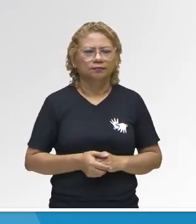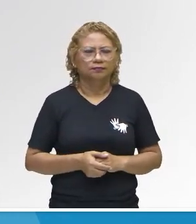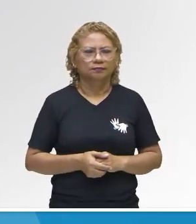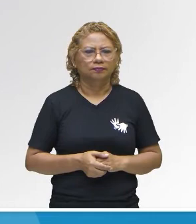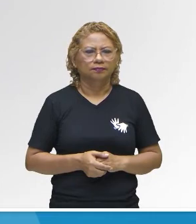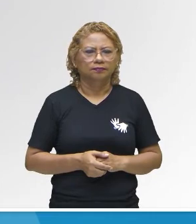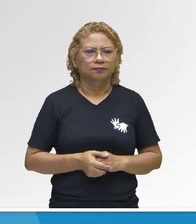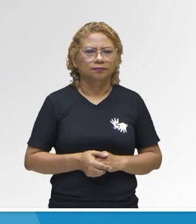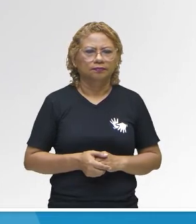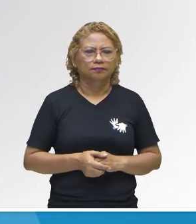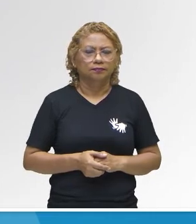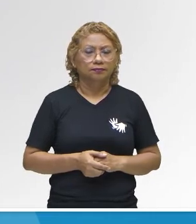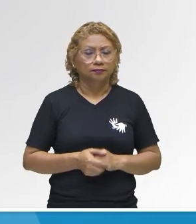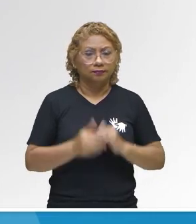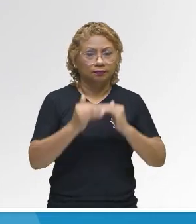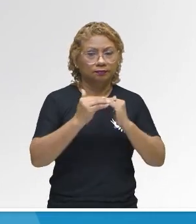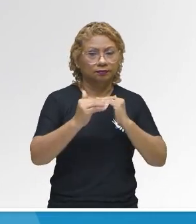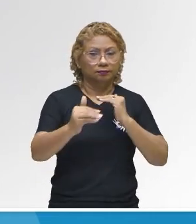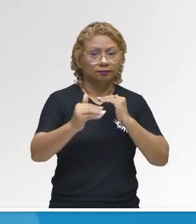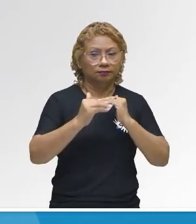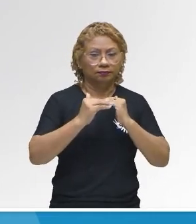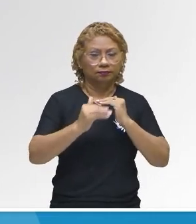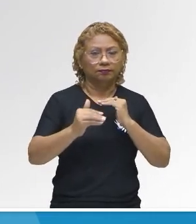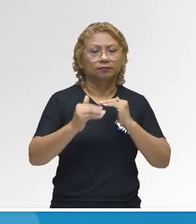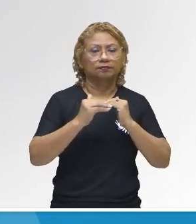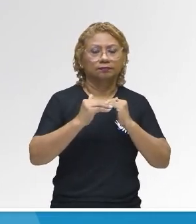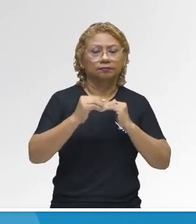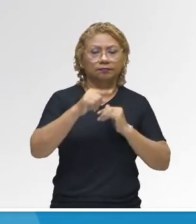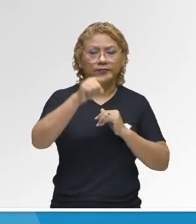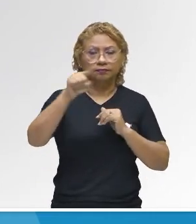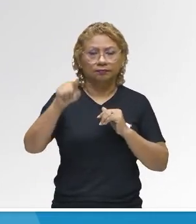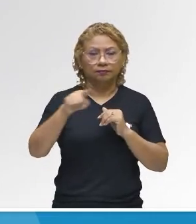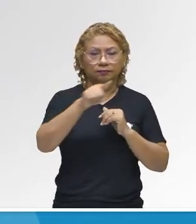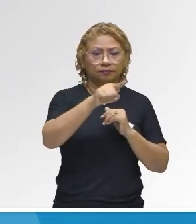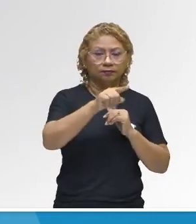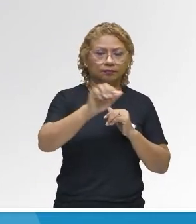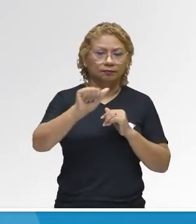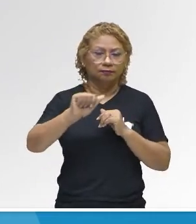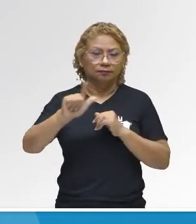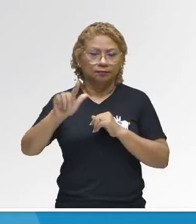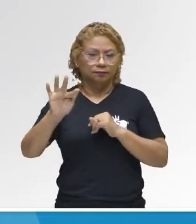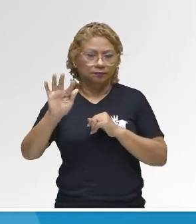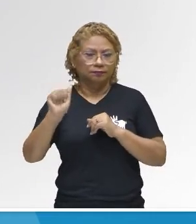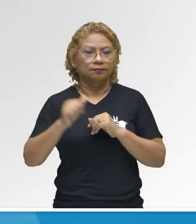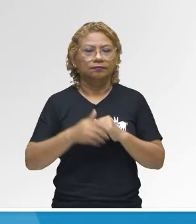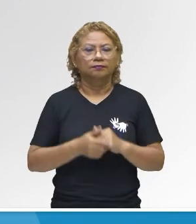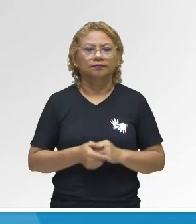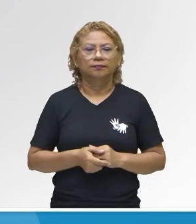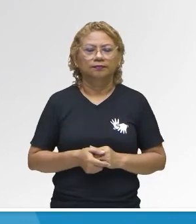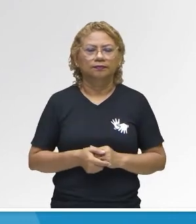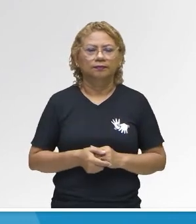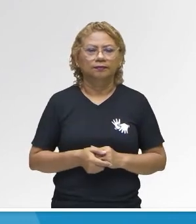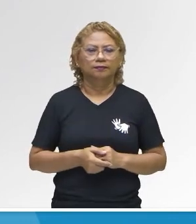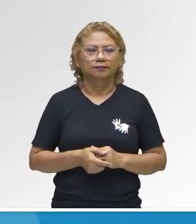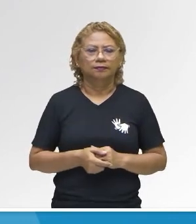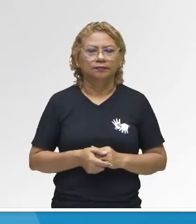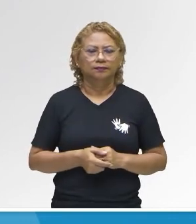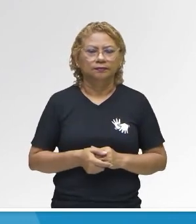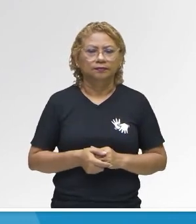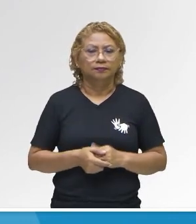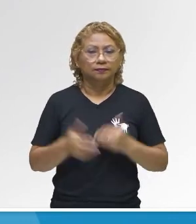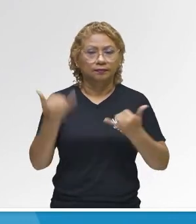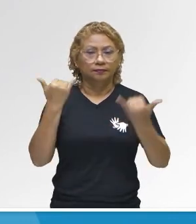Bom, aqui está o meu plano alfa, tudo bem? Plano alfa. E aí ele está me dizendo